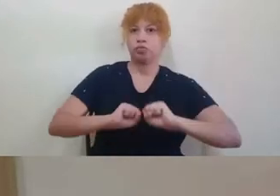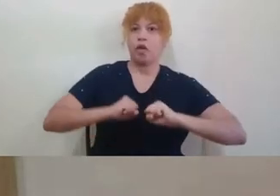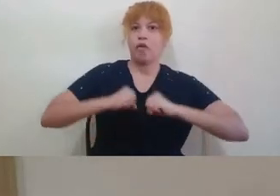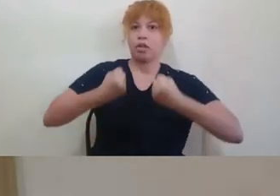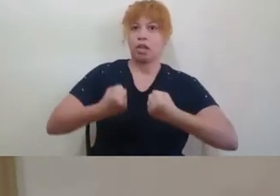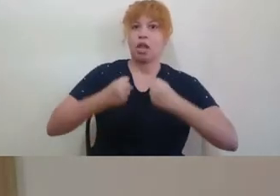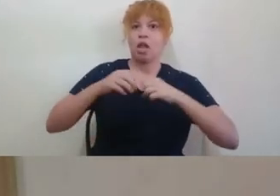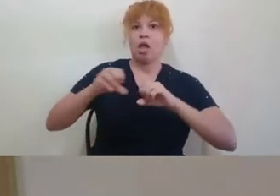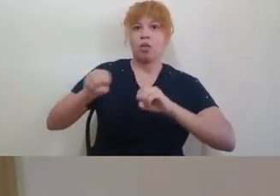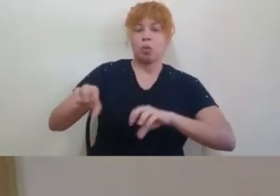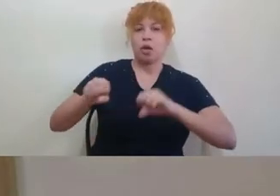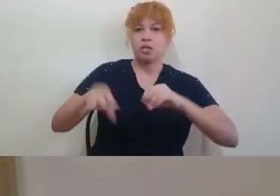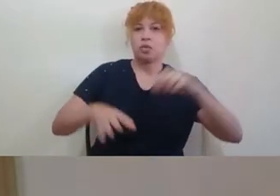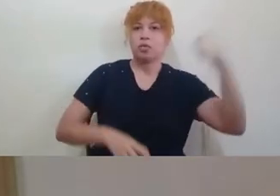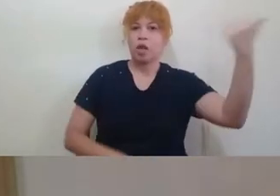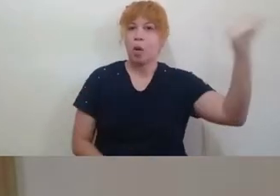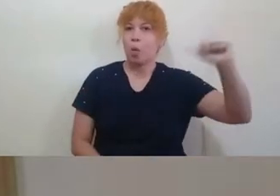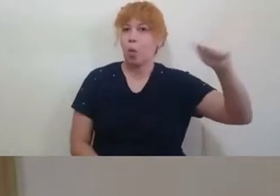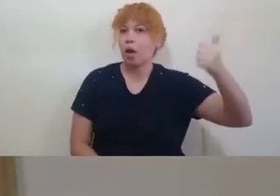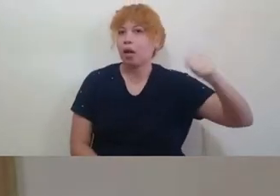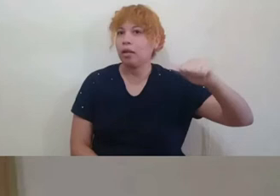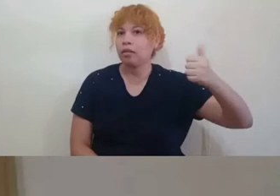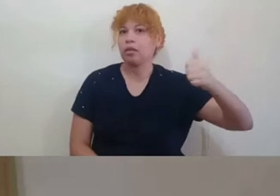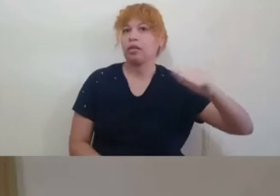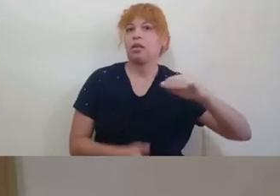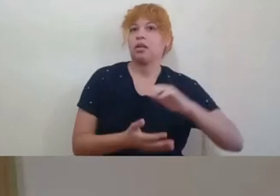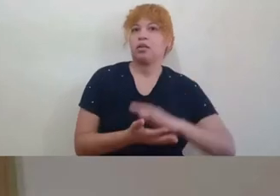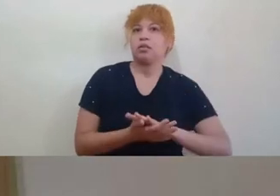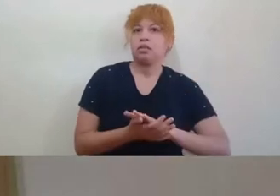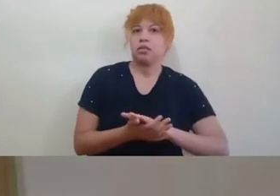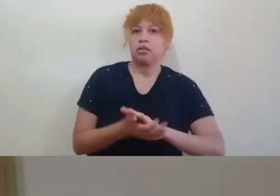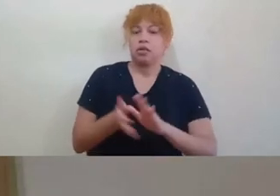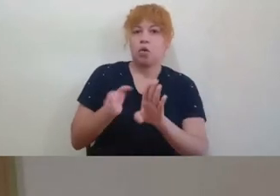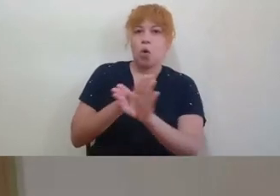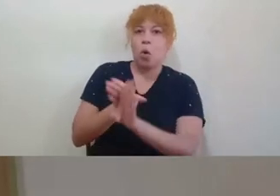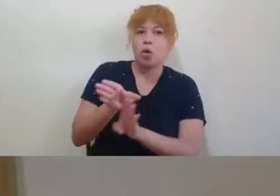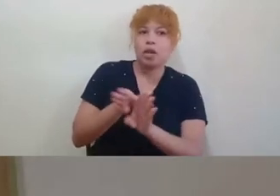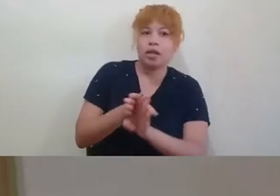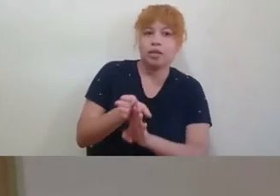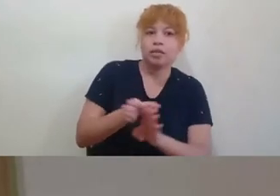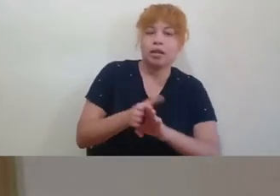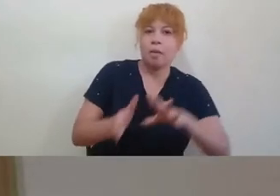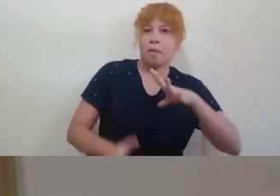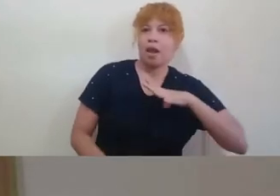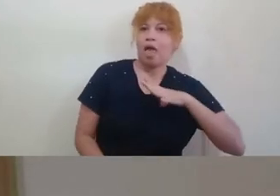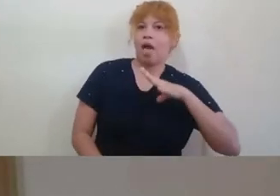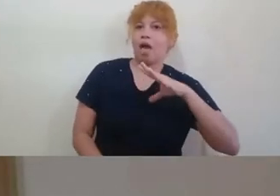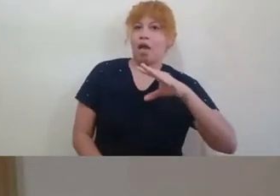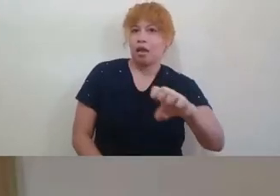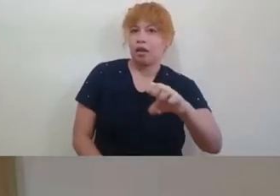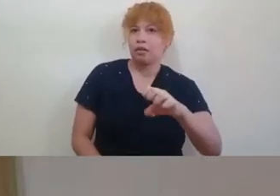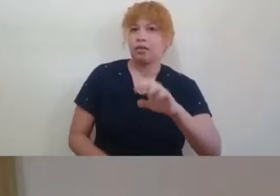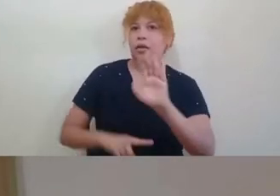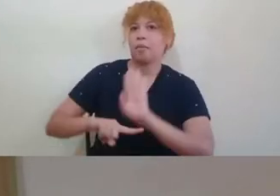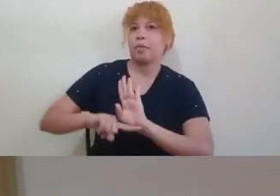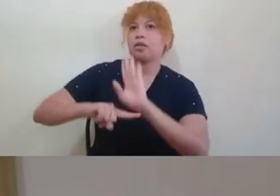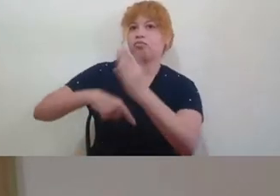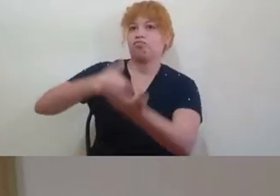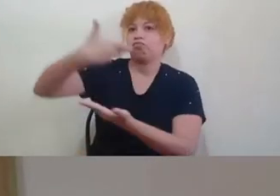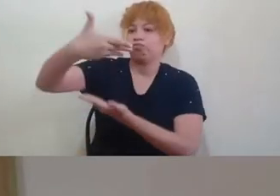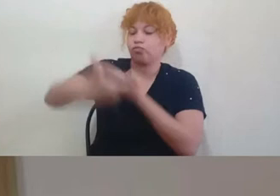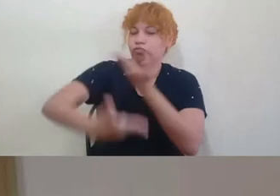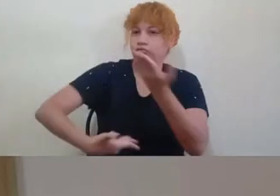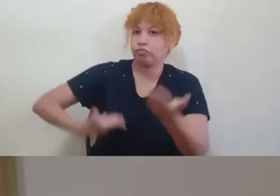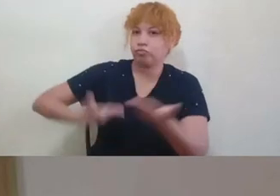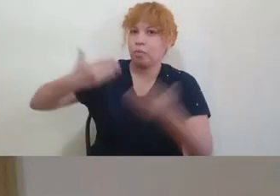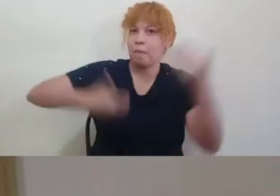da verdade e da justiça. Prometo manter, acima das aspirações pessoais, o